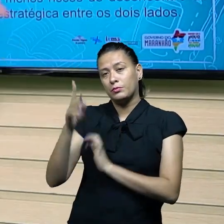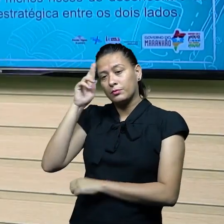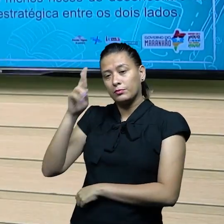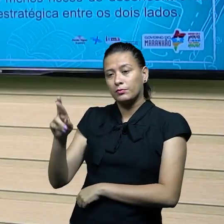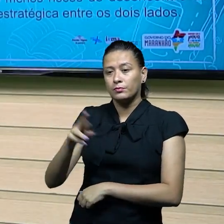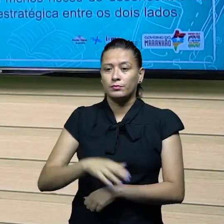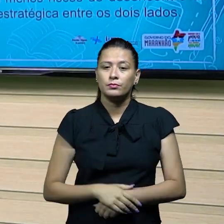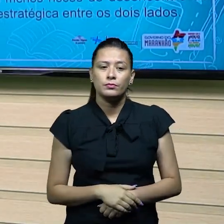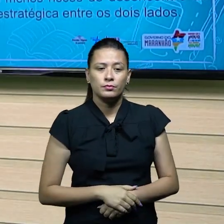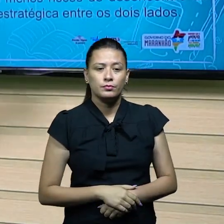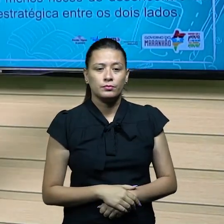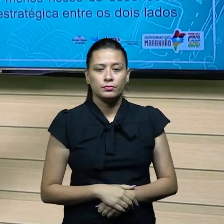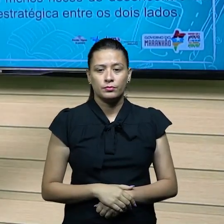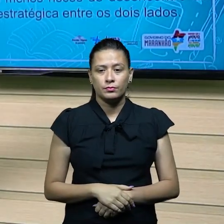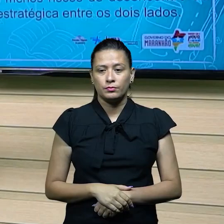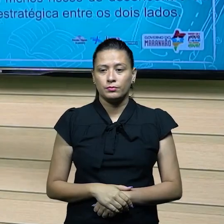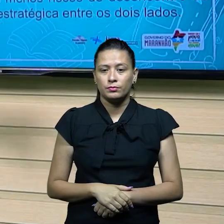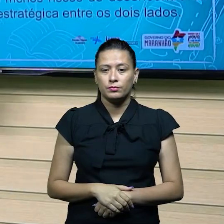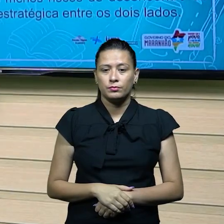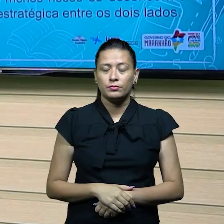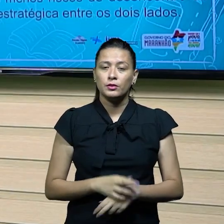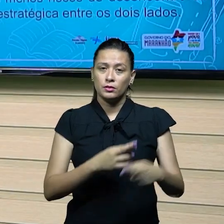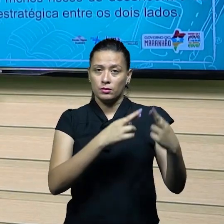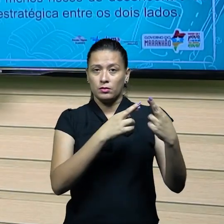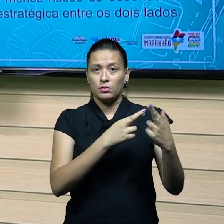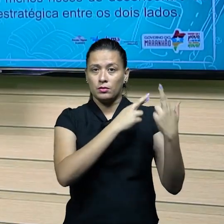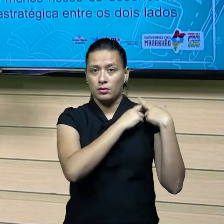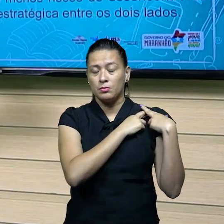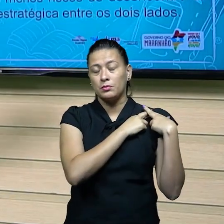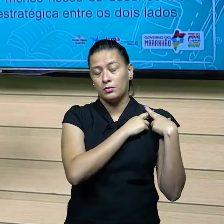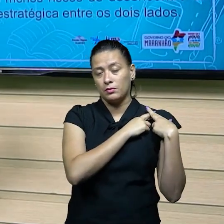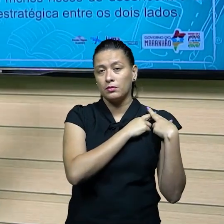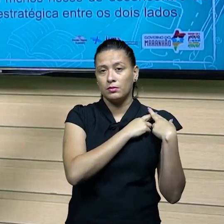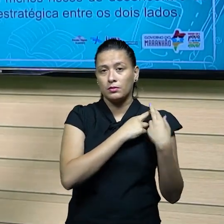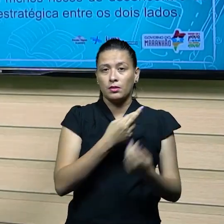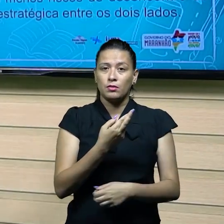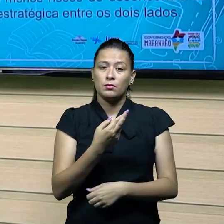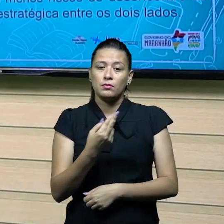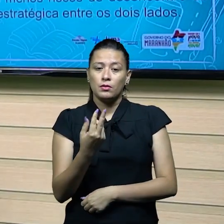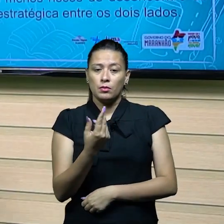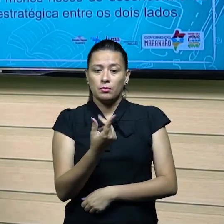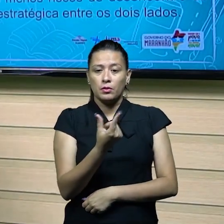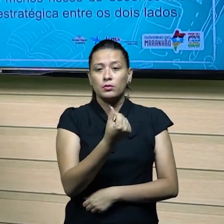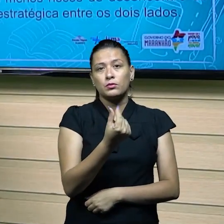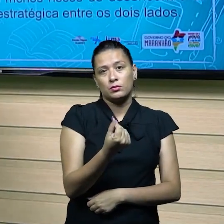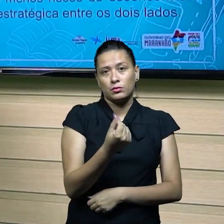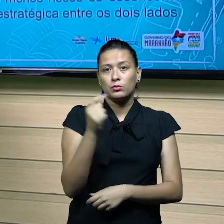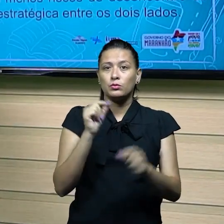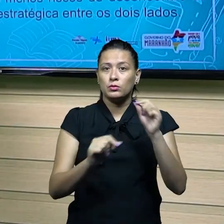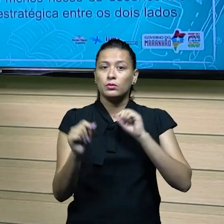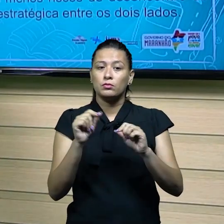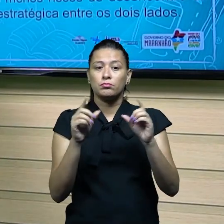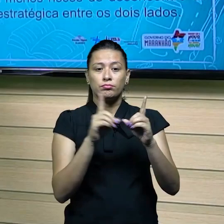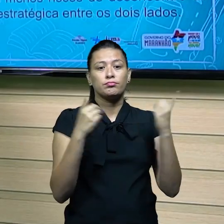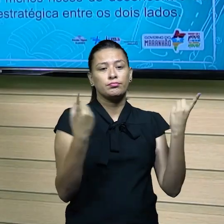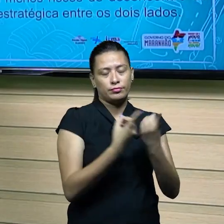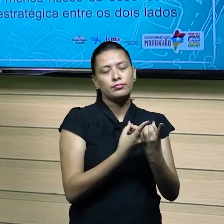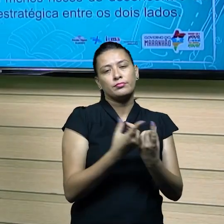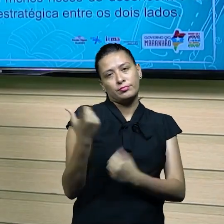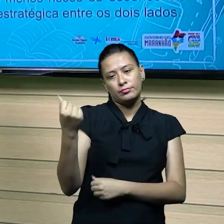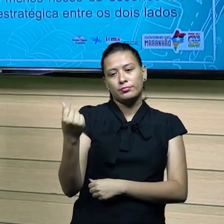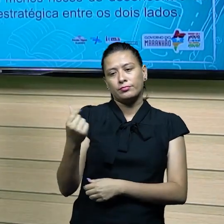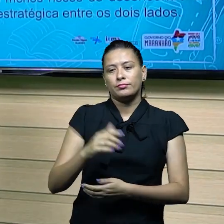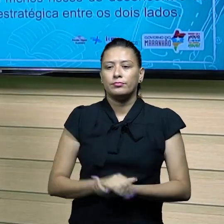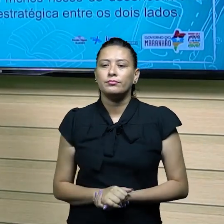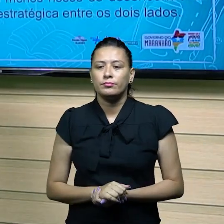pelos recursos é o departamento financeiro, tá? Sem intermédios, ou seja, ligado diretamente. Não tem nenhum terceiro no meio, não tem nenhuma